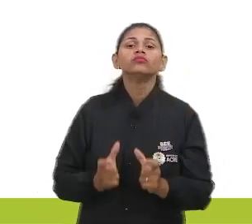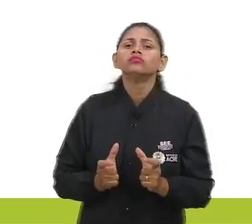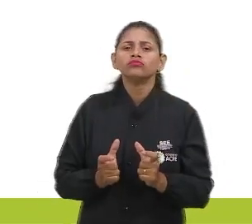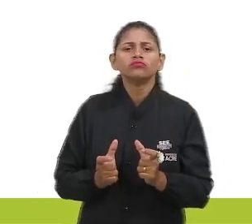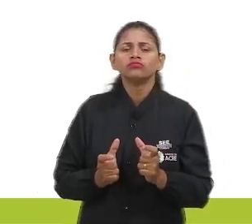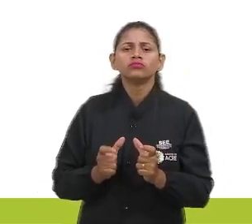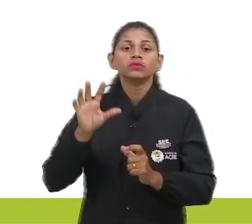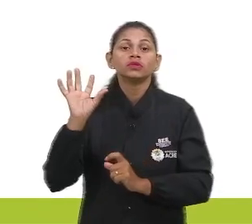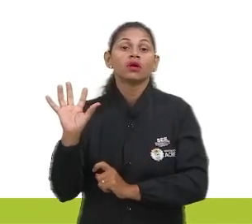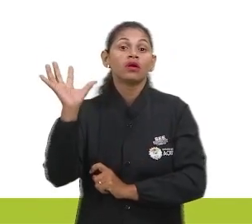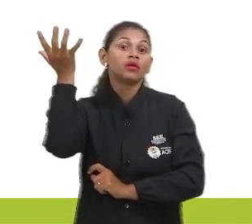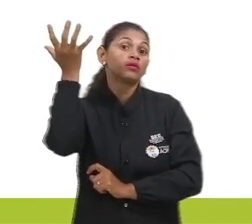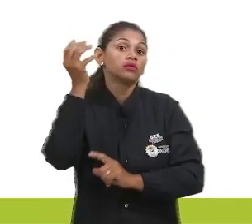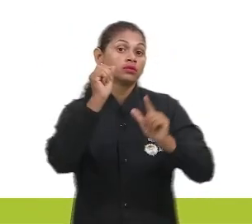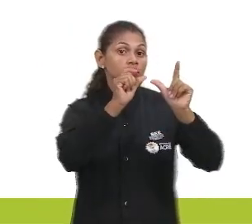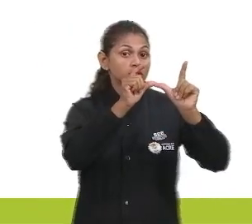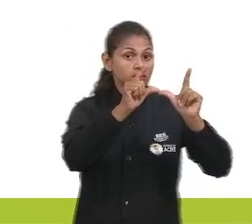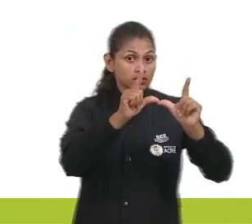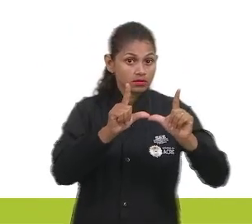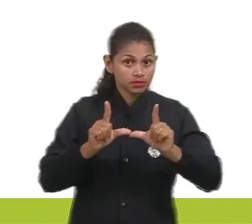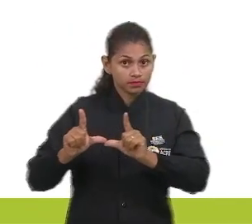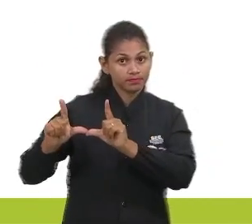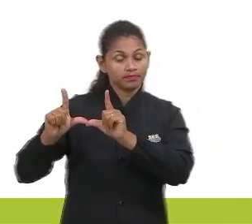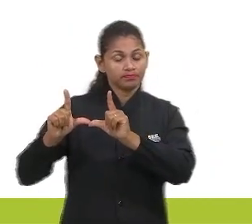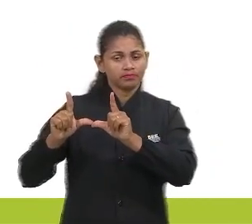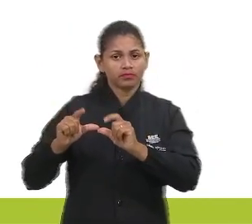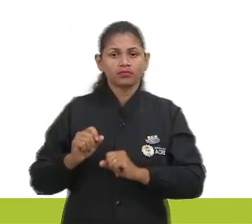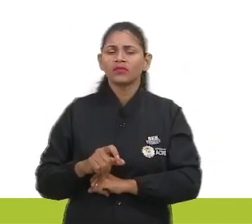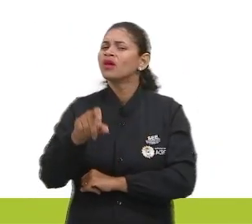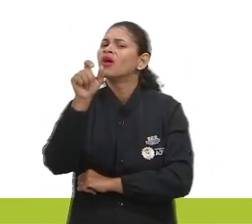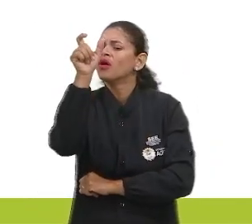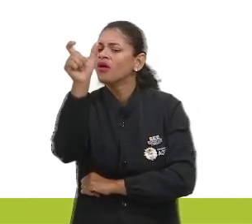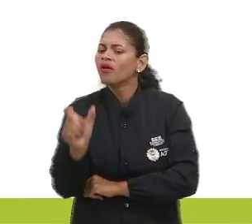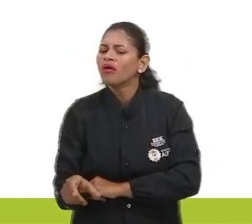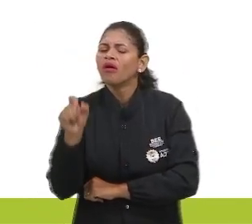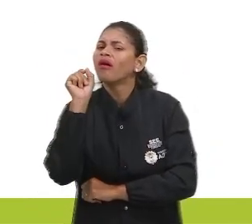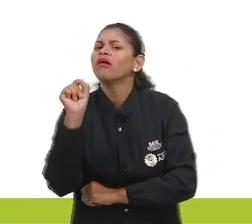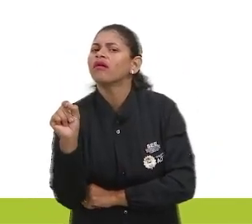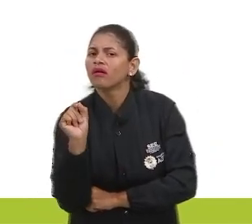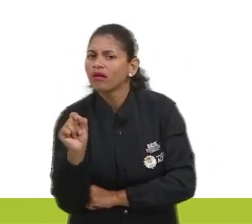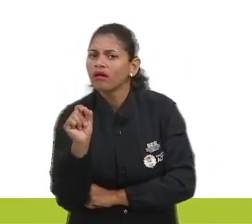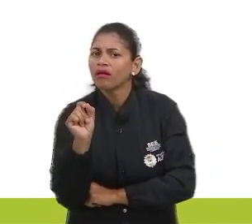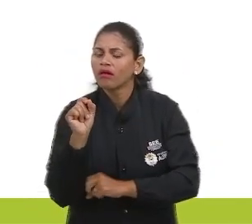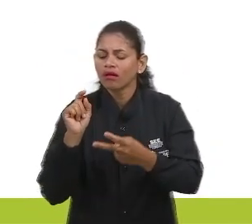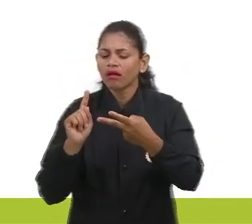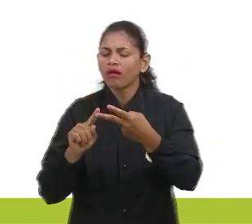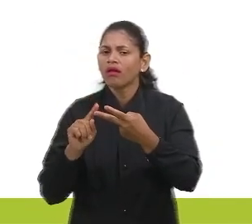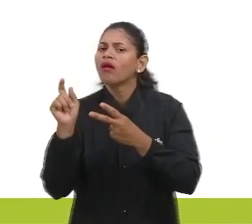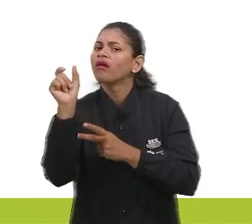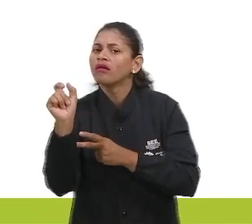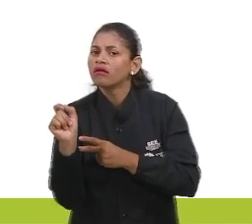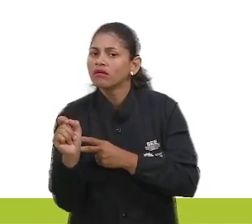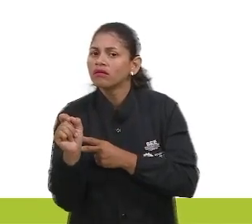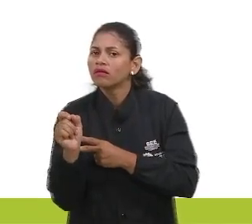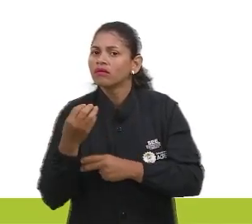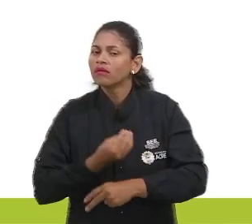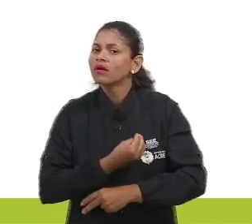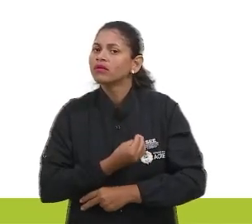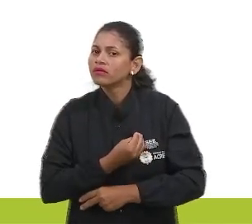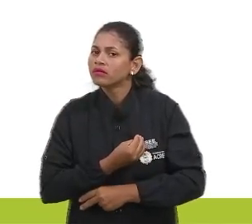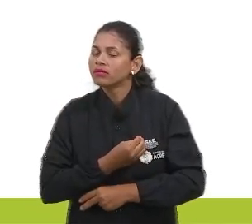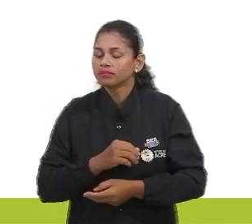se passa a cena, quem são os personagens que participam dessa cena,